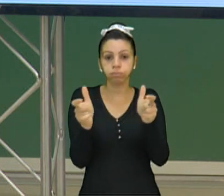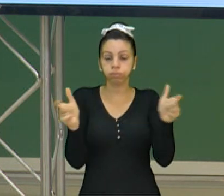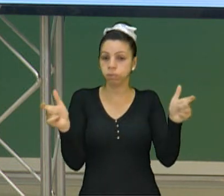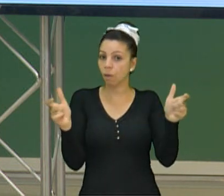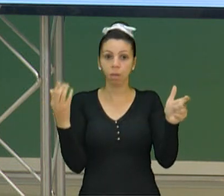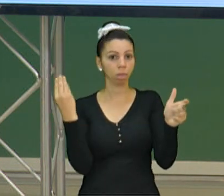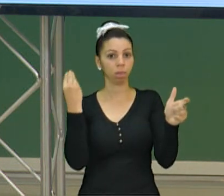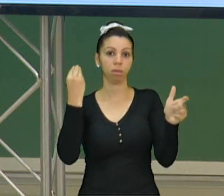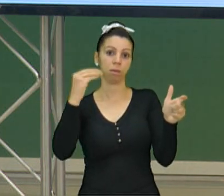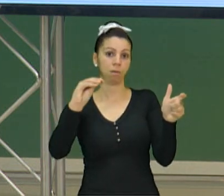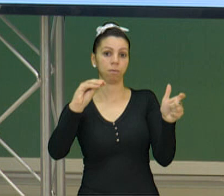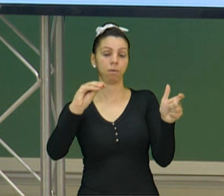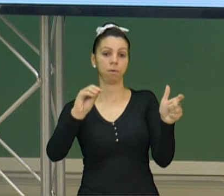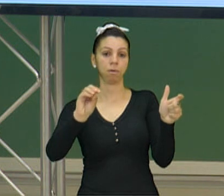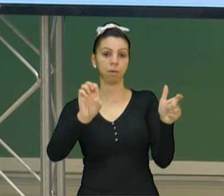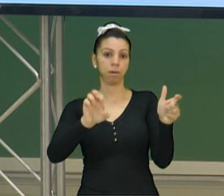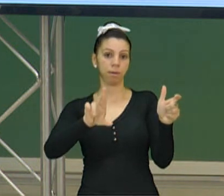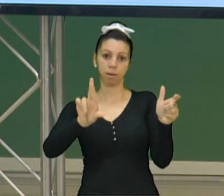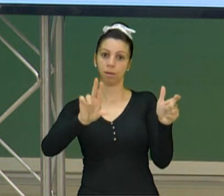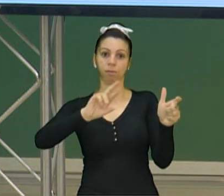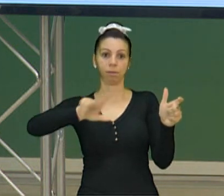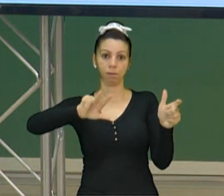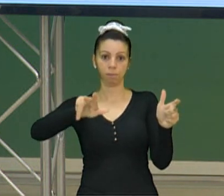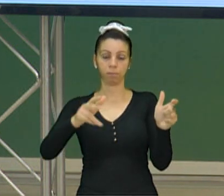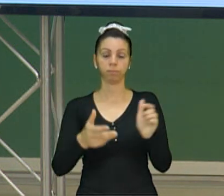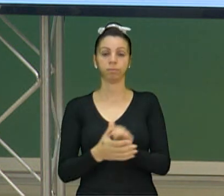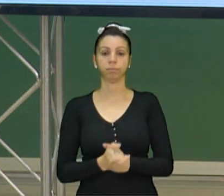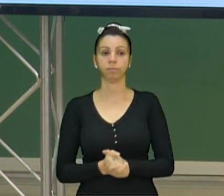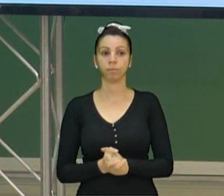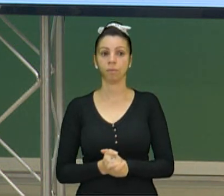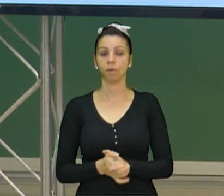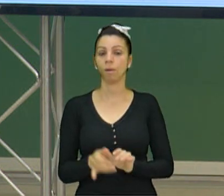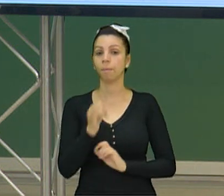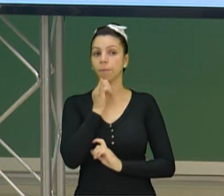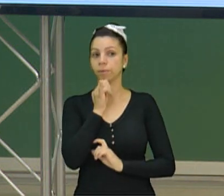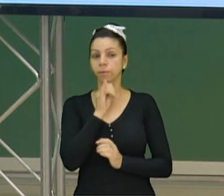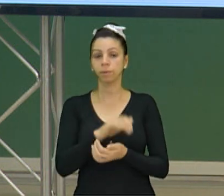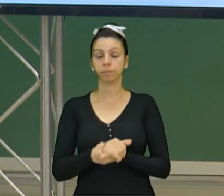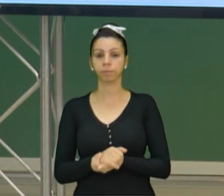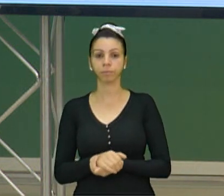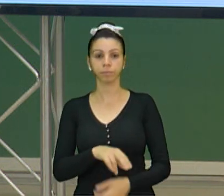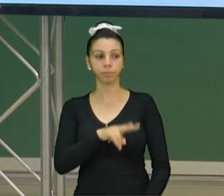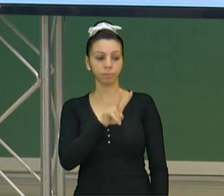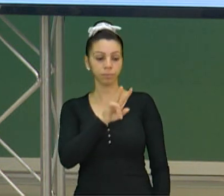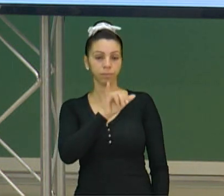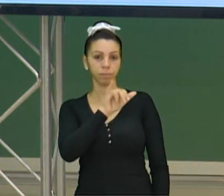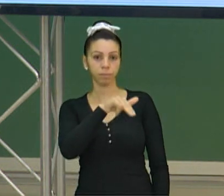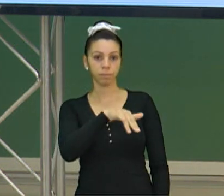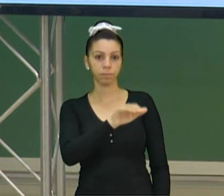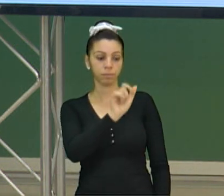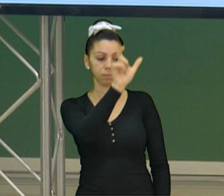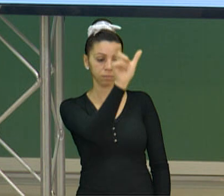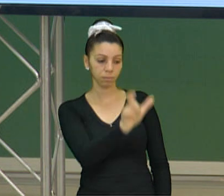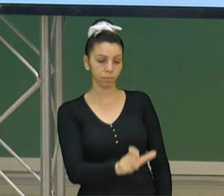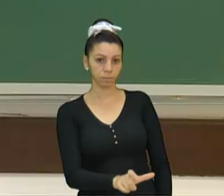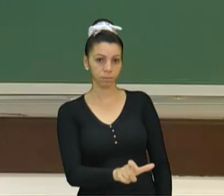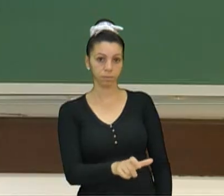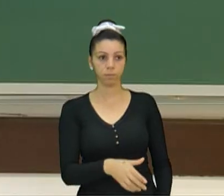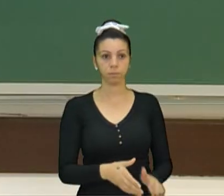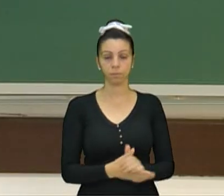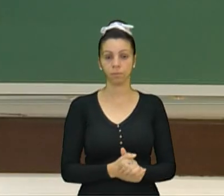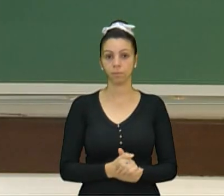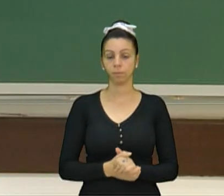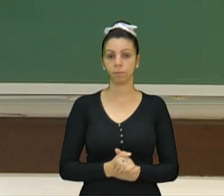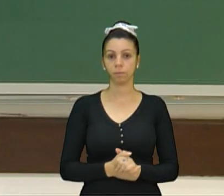ER. Muda aqui, ó. Por exemplo, Vinícius is more colorful than Wenlock. O Vinícius,